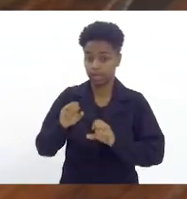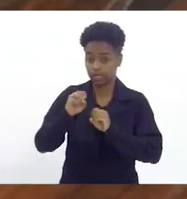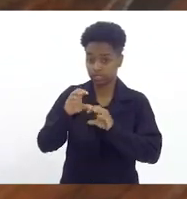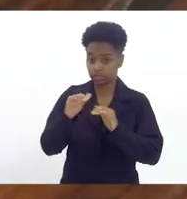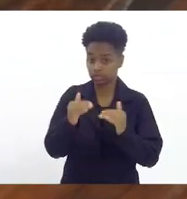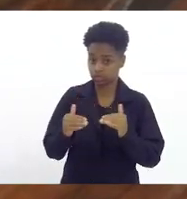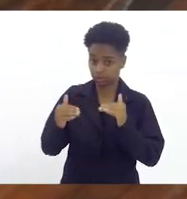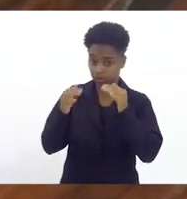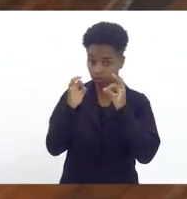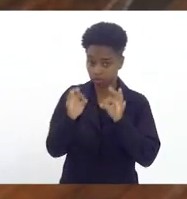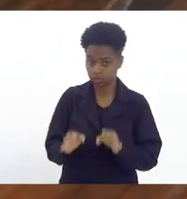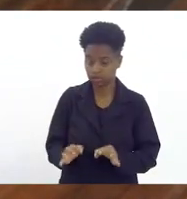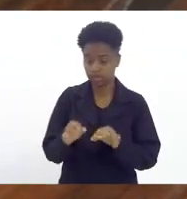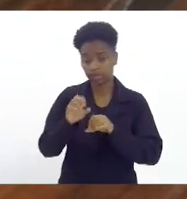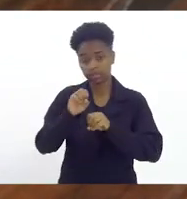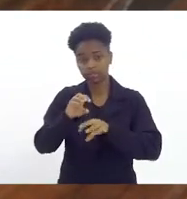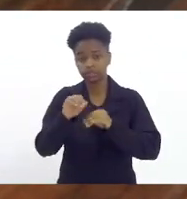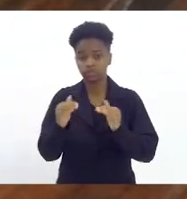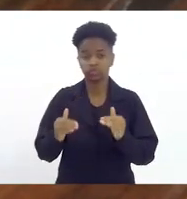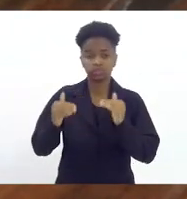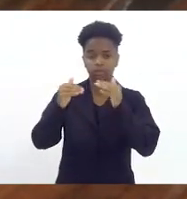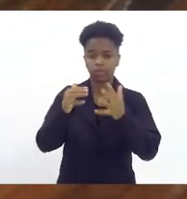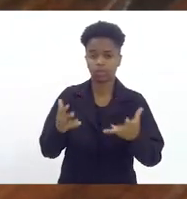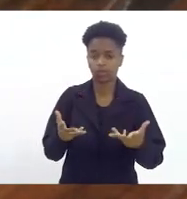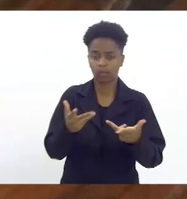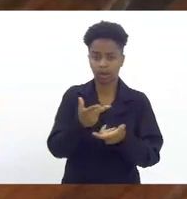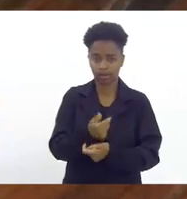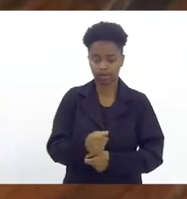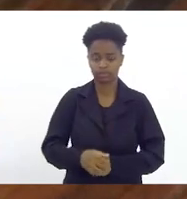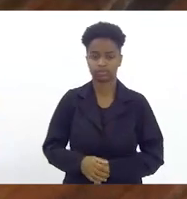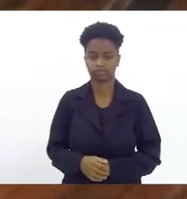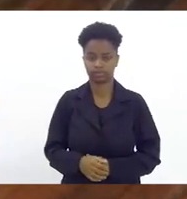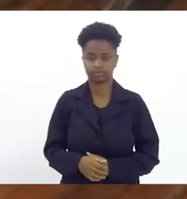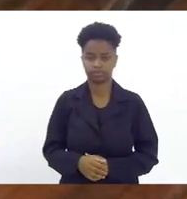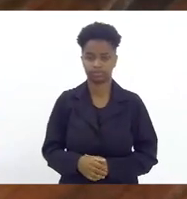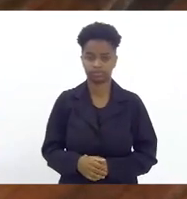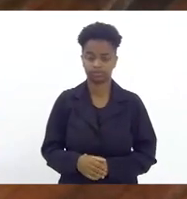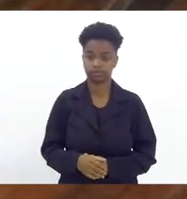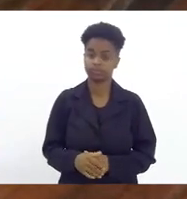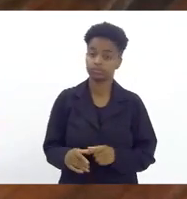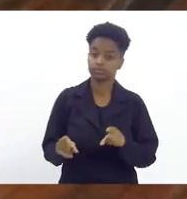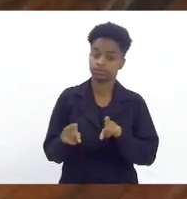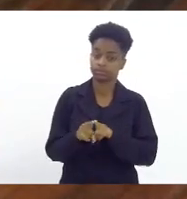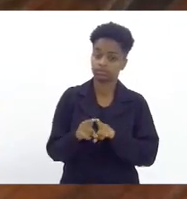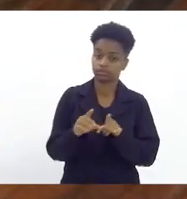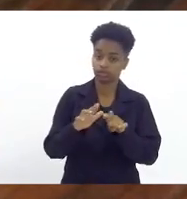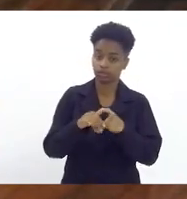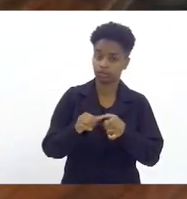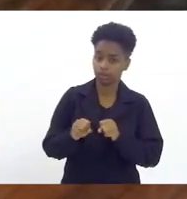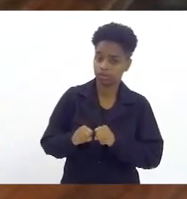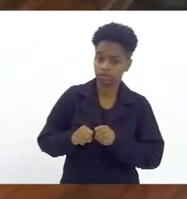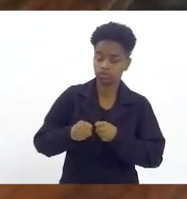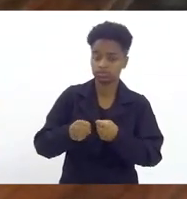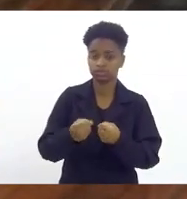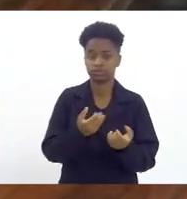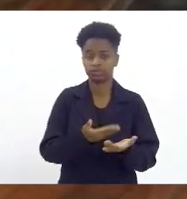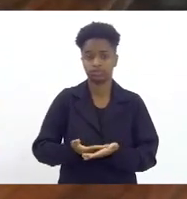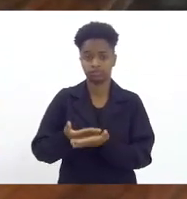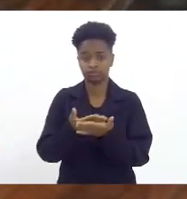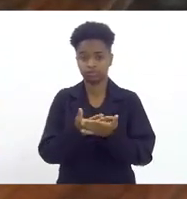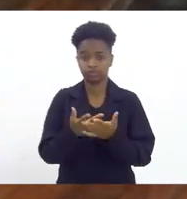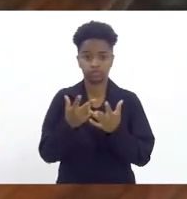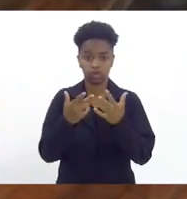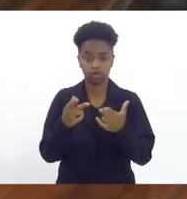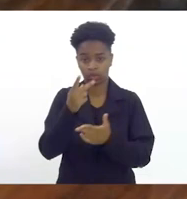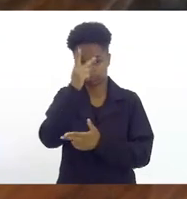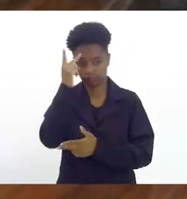Digno um superior de qualidade e através do engajamento de estudantes como os critérios